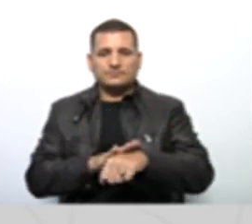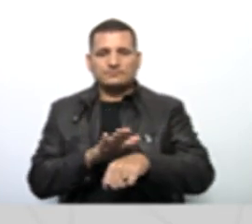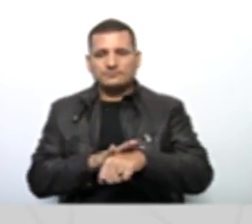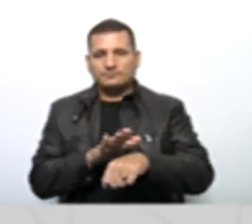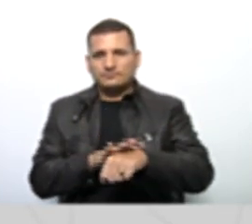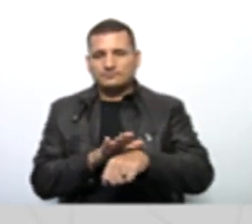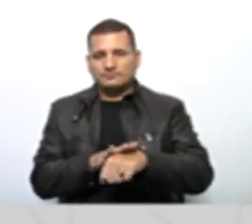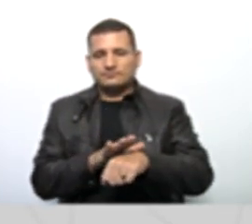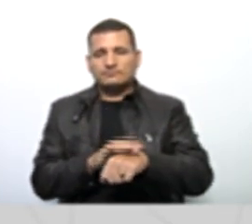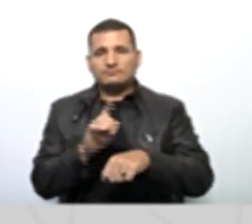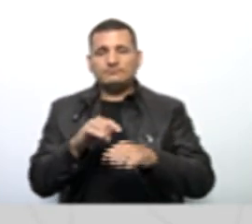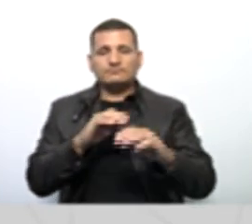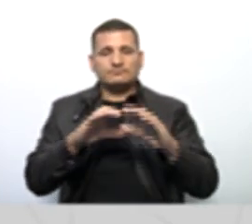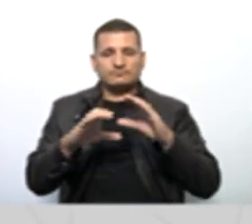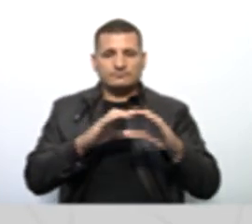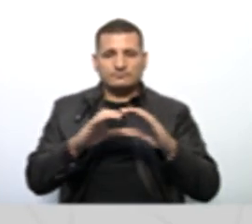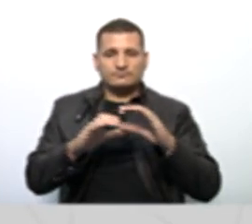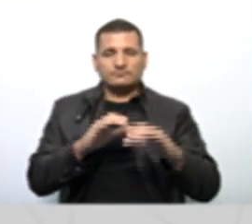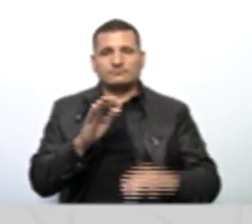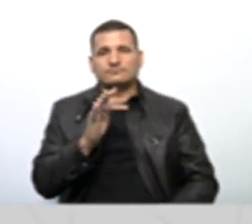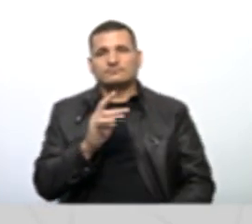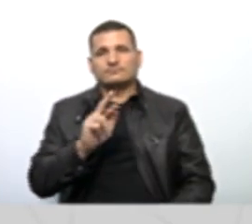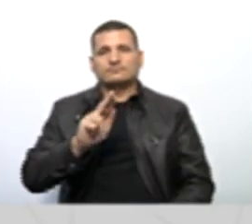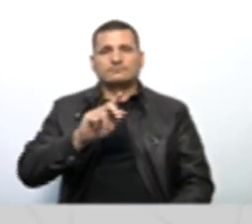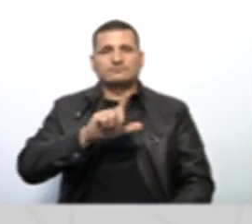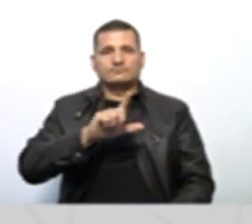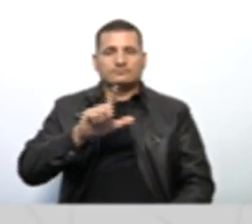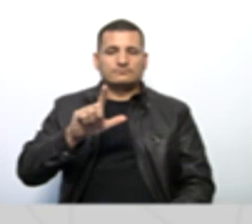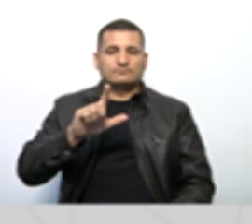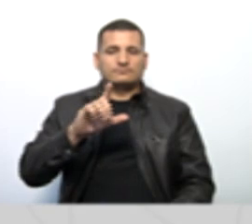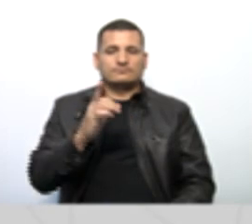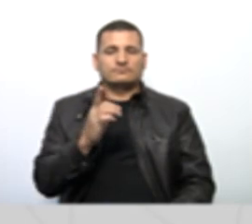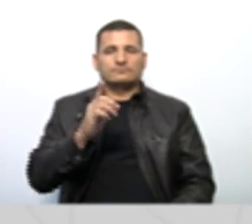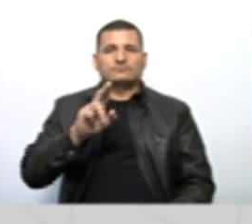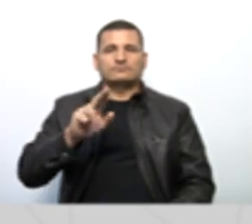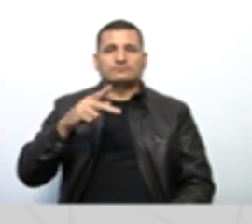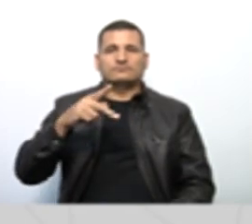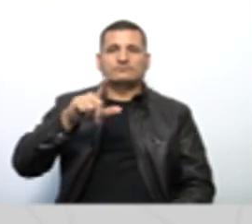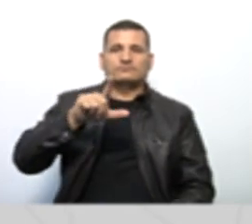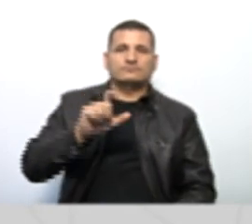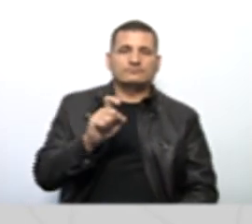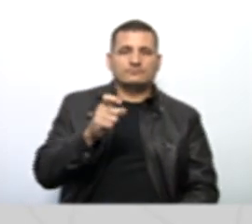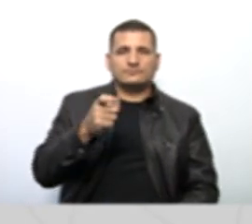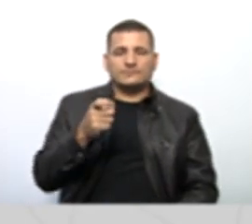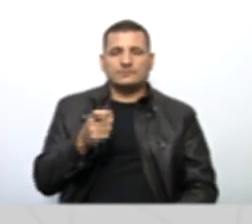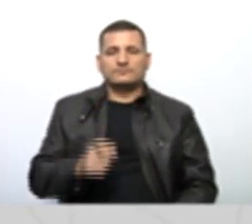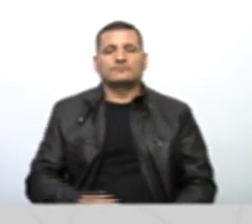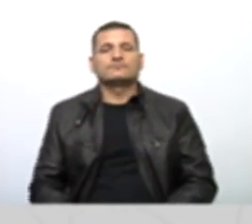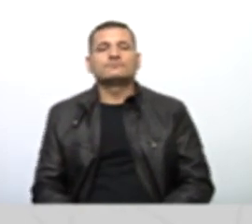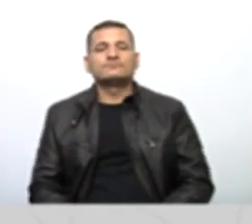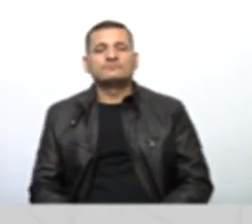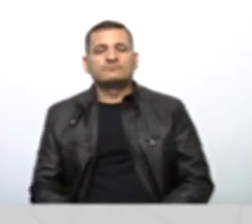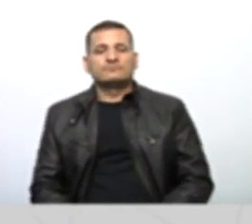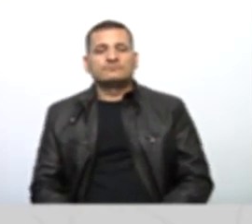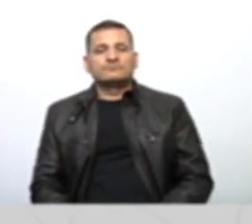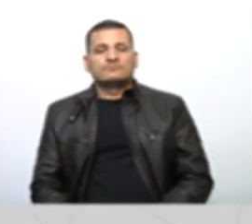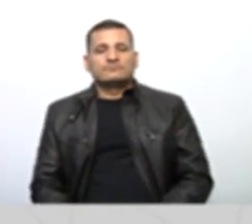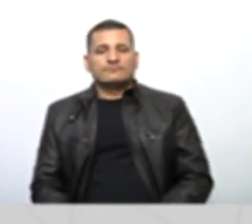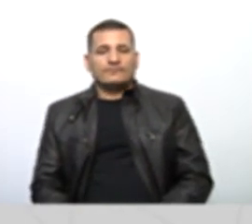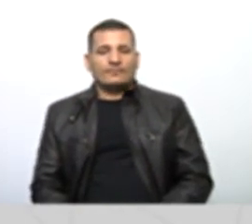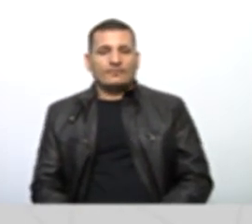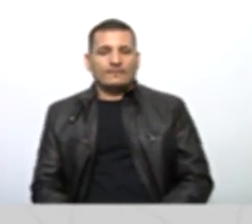uma comunicação foi duplex o ok ao fim do flex é os dois sentido mais um de cada vez full duplex